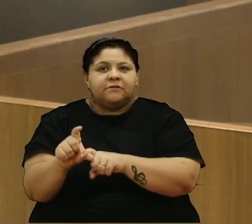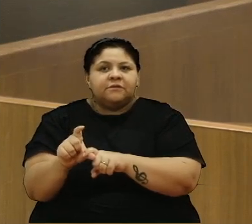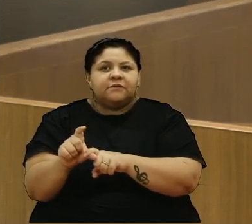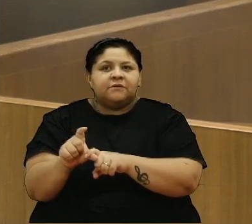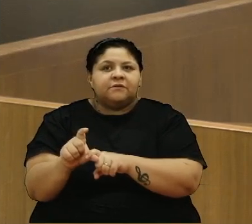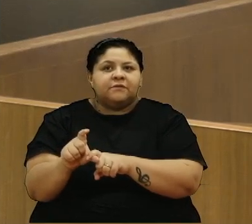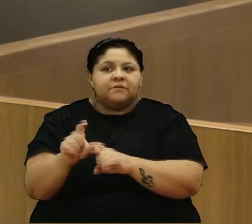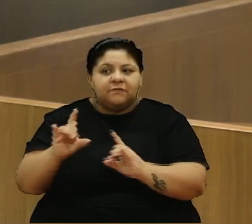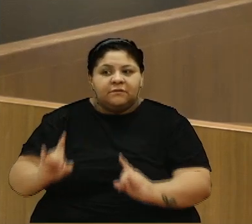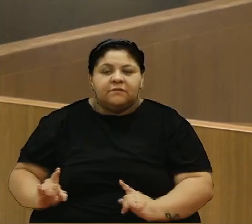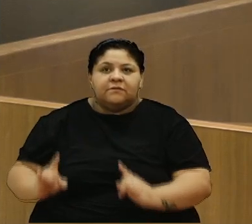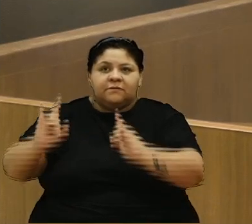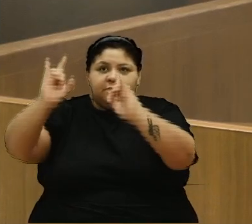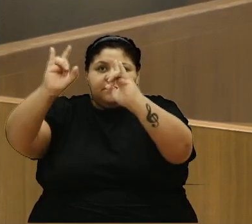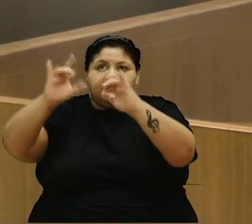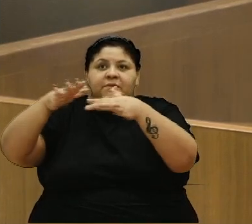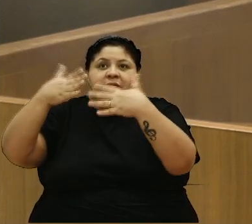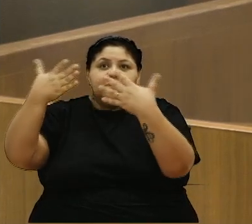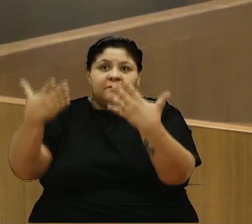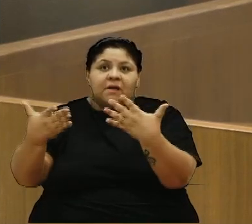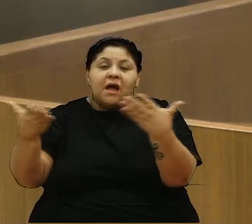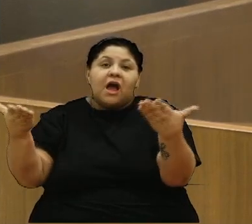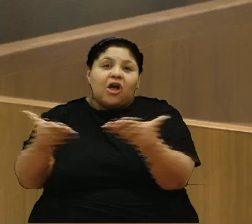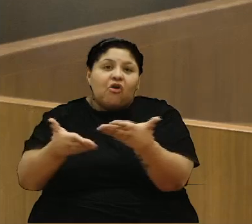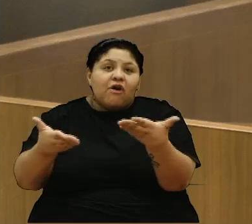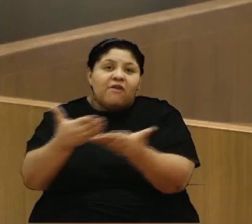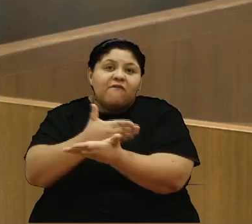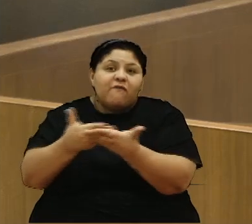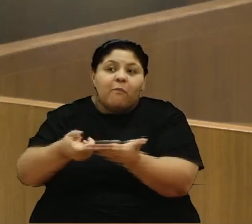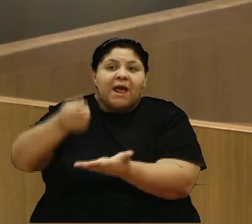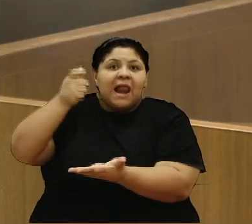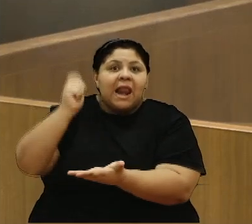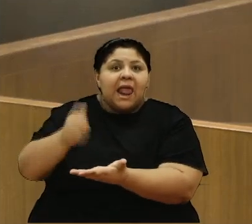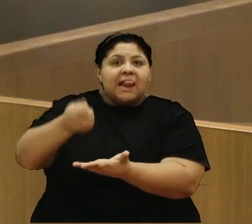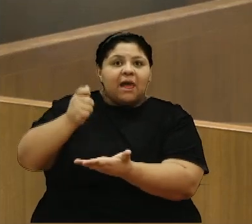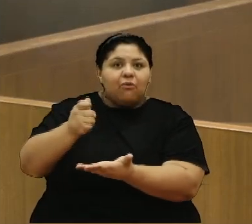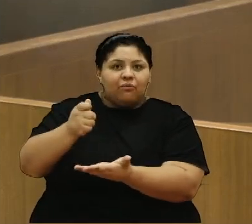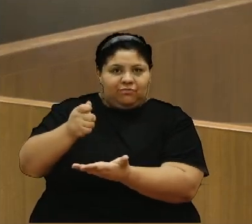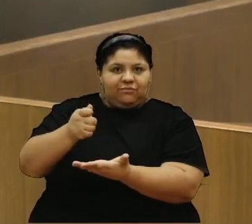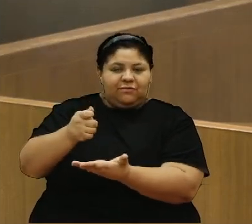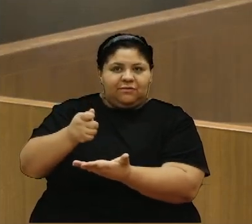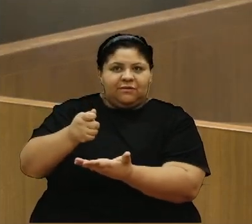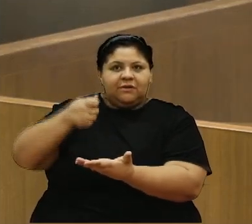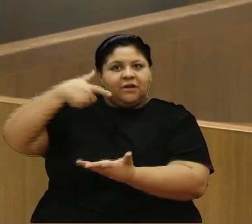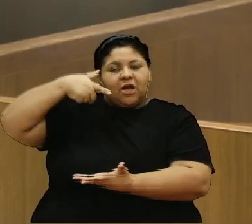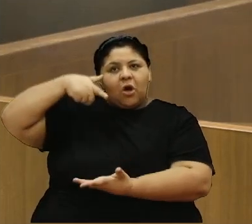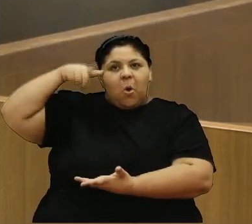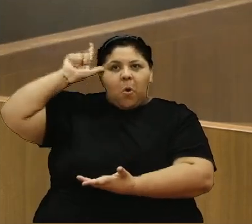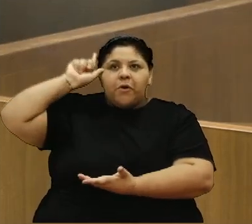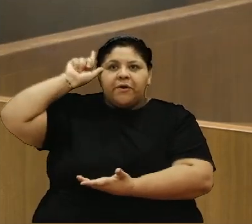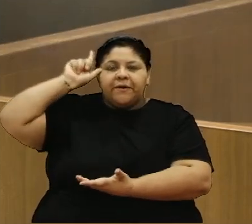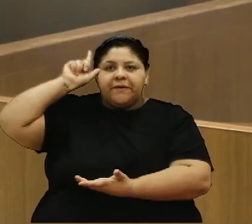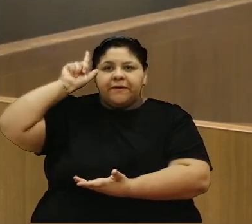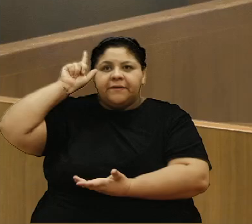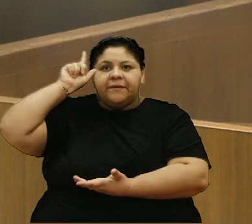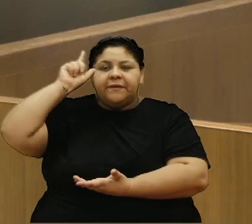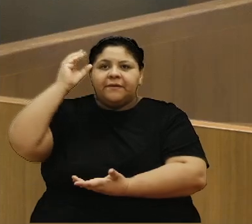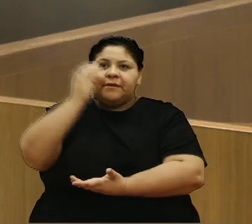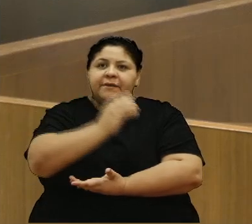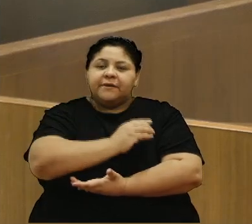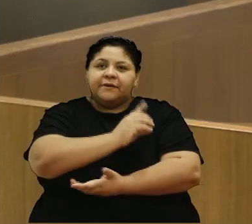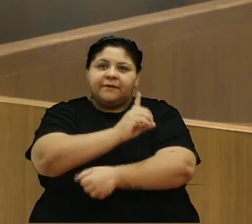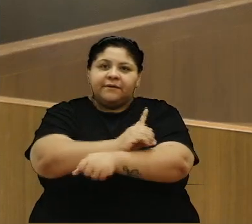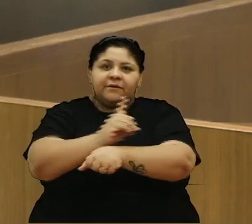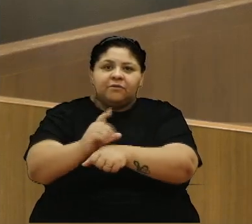os apartamentos dos moradores estão indo para leilão. Estão indo para leilão e ontem a doutora Aline, representando a